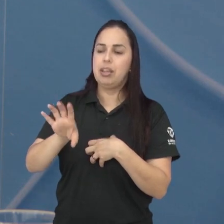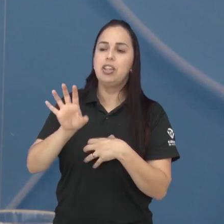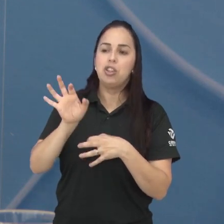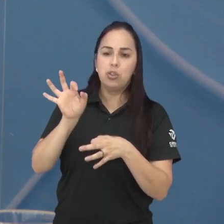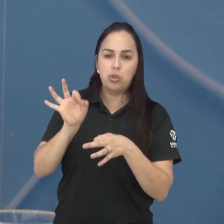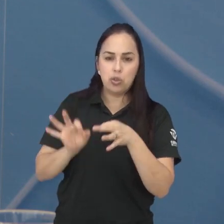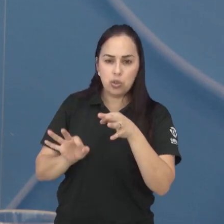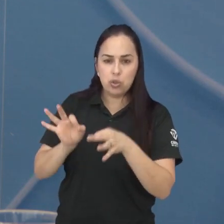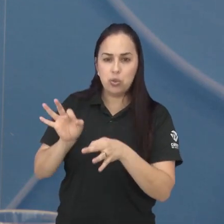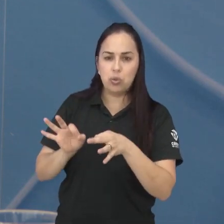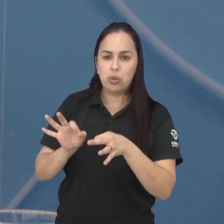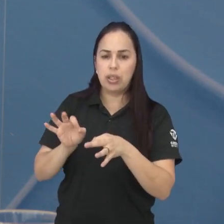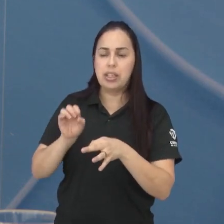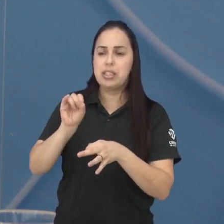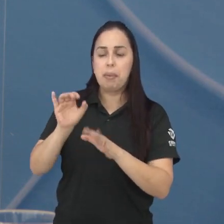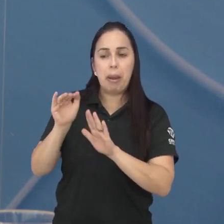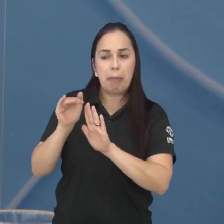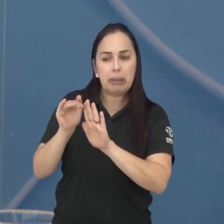mas com